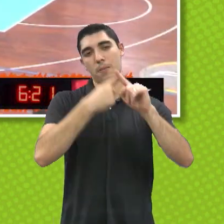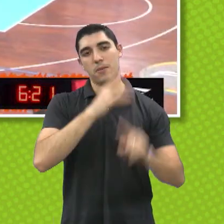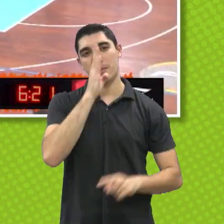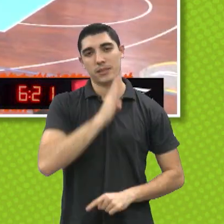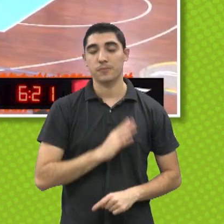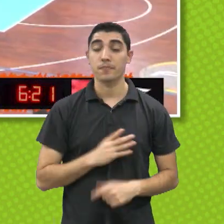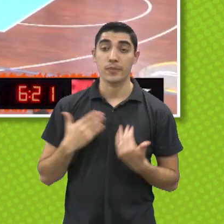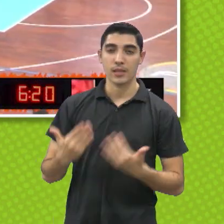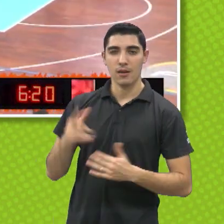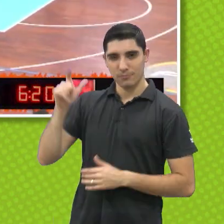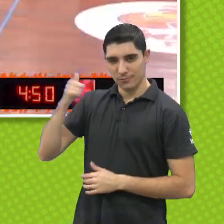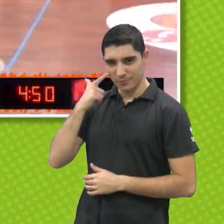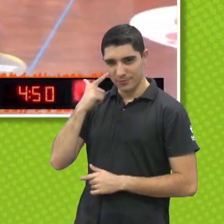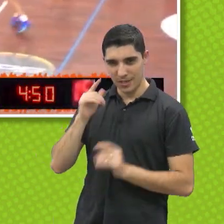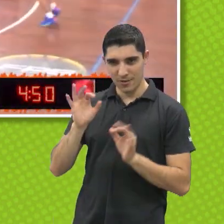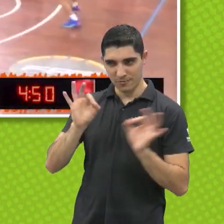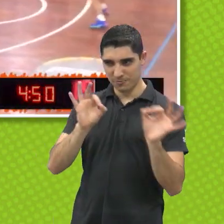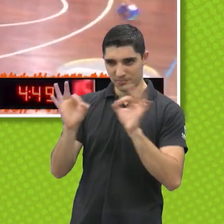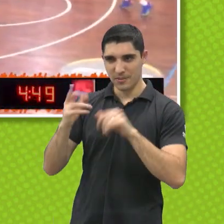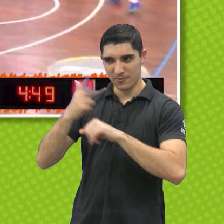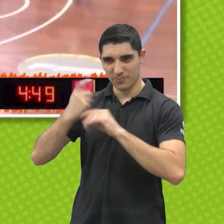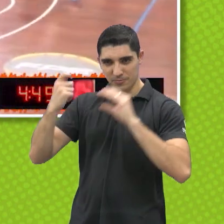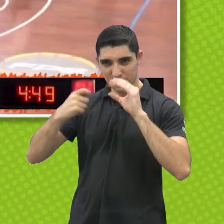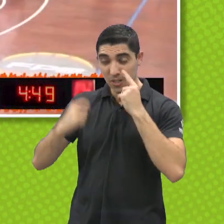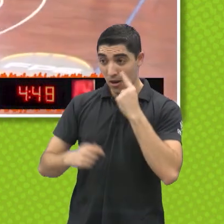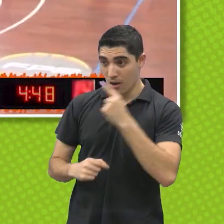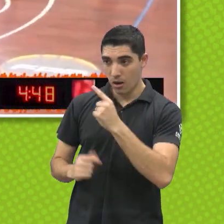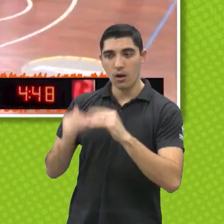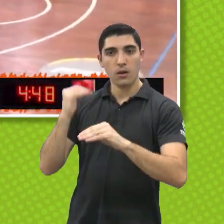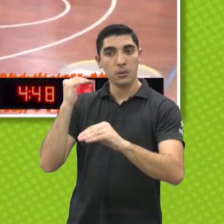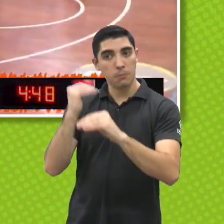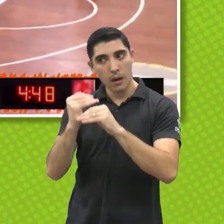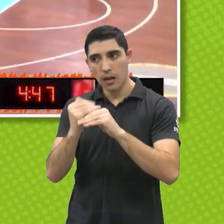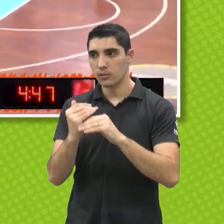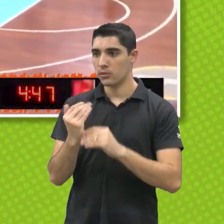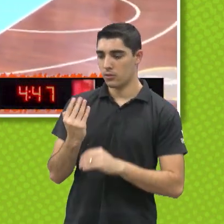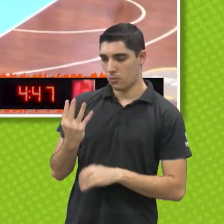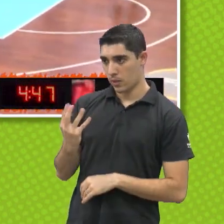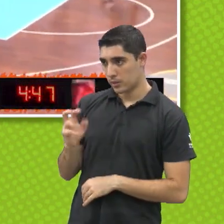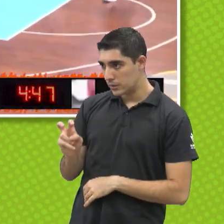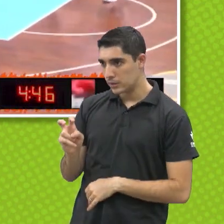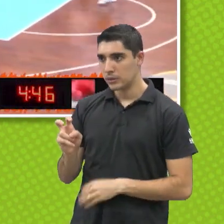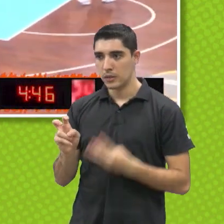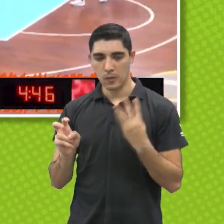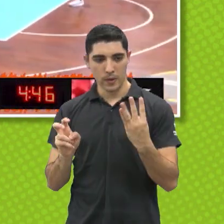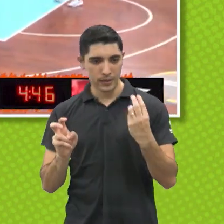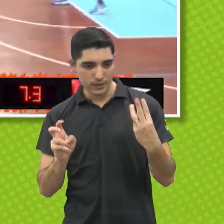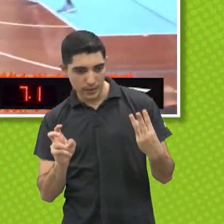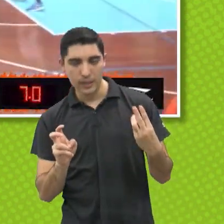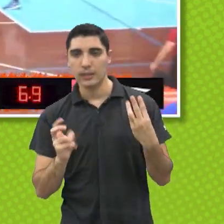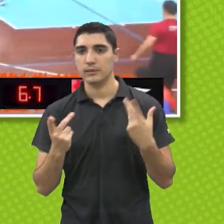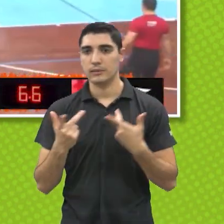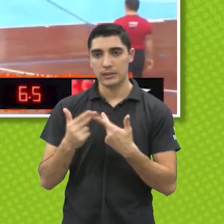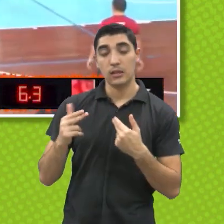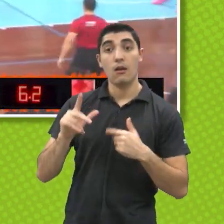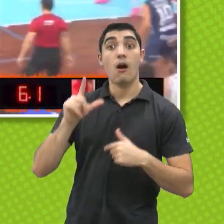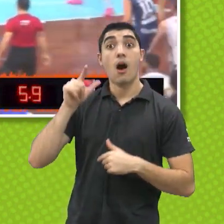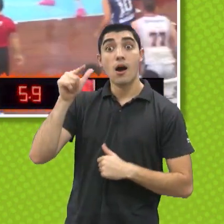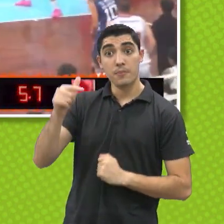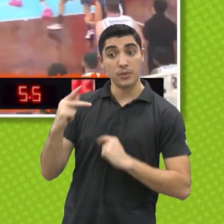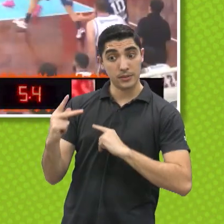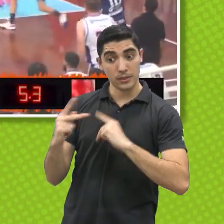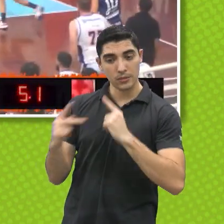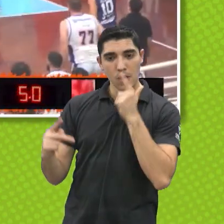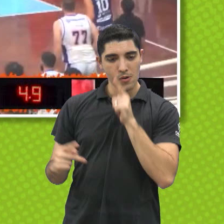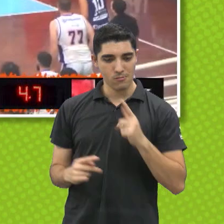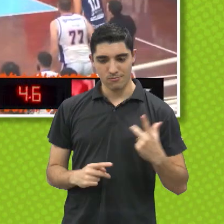Israel e pela Bet. A gente está sempre vendo ali, ó, no máximo está empatado, mas sempre o Liga Sorocabana na frente, mas no finalzinho o São José acabou vencendo.